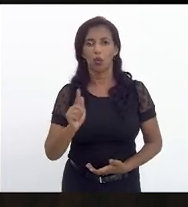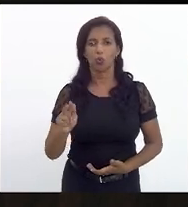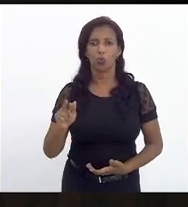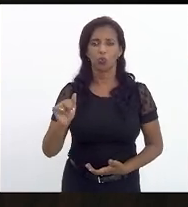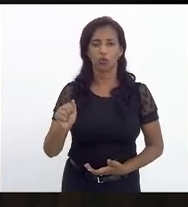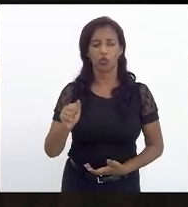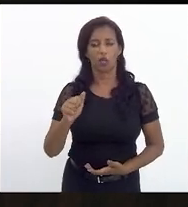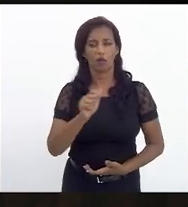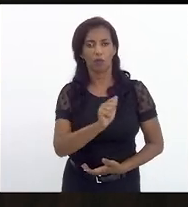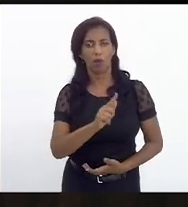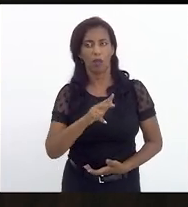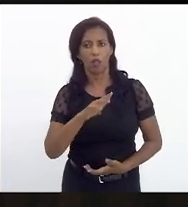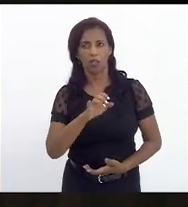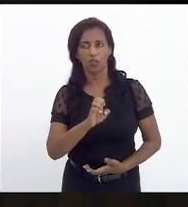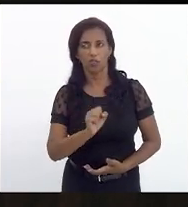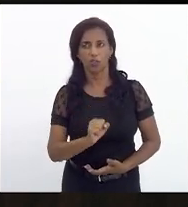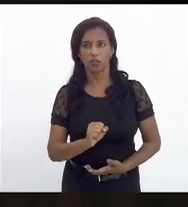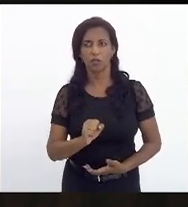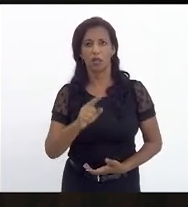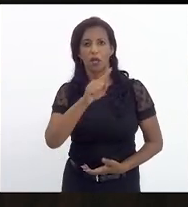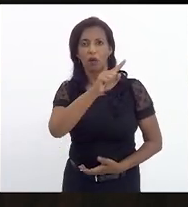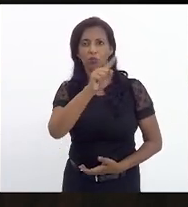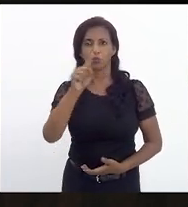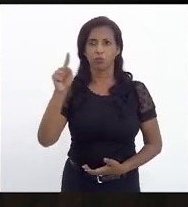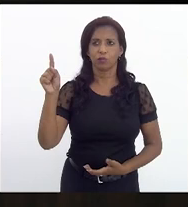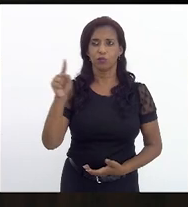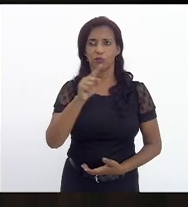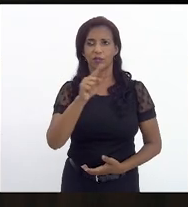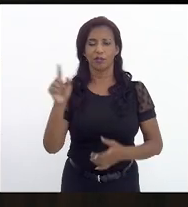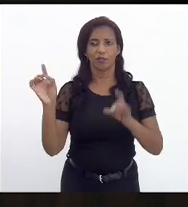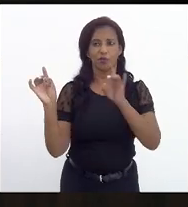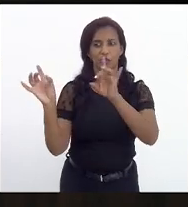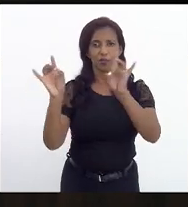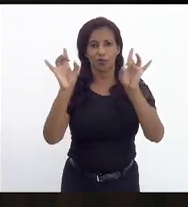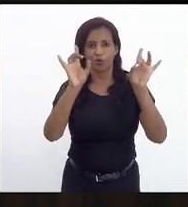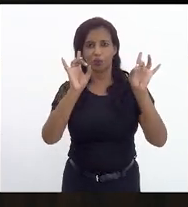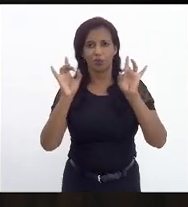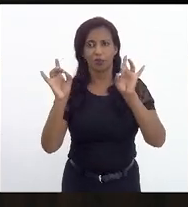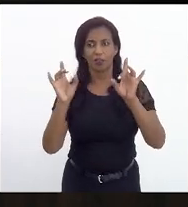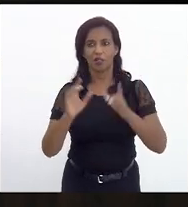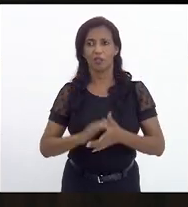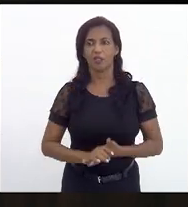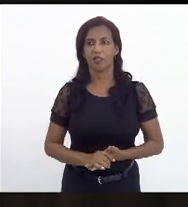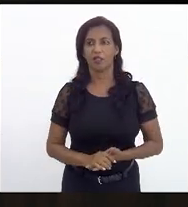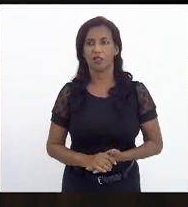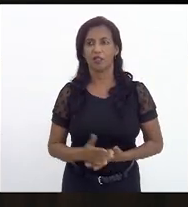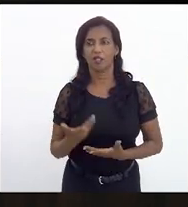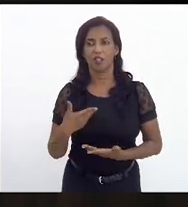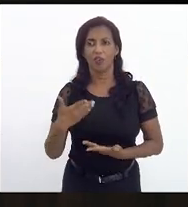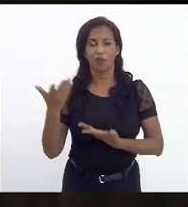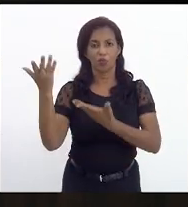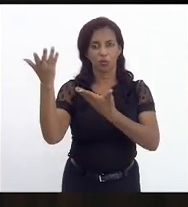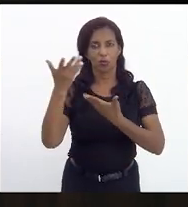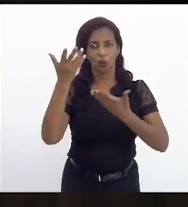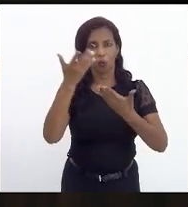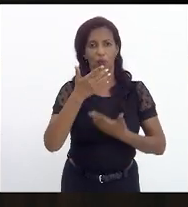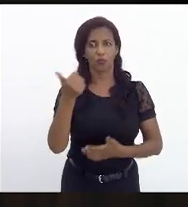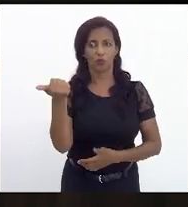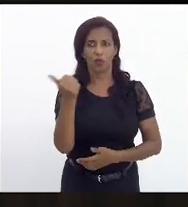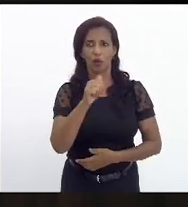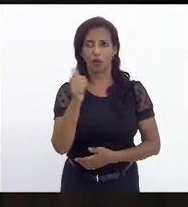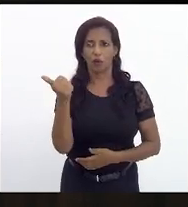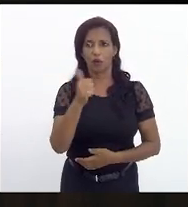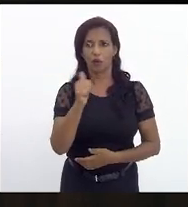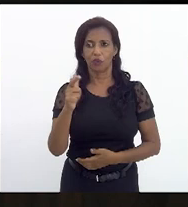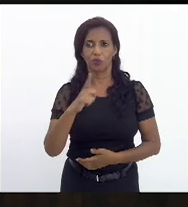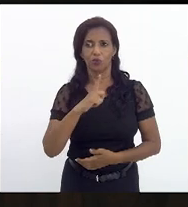Márcio, Alexandre, aqui aos especialistas legislativos, nós vamos chamar 11.